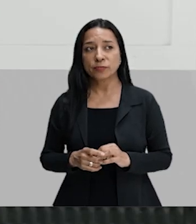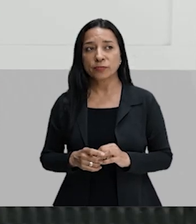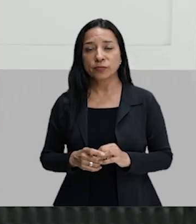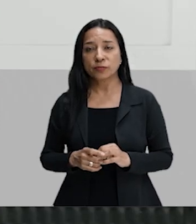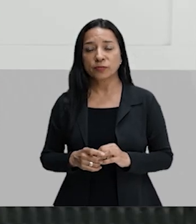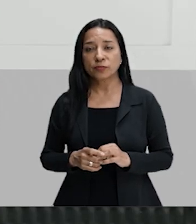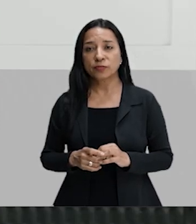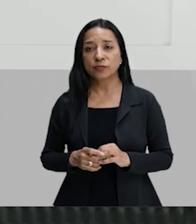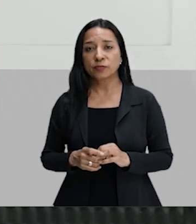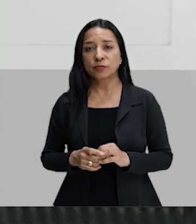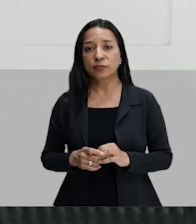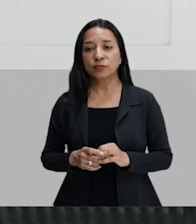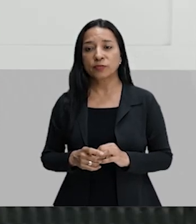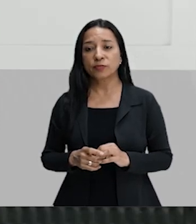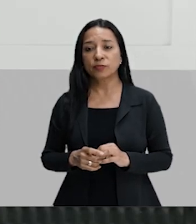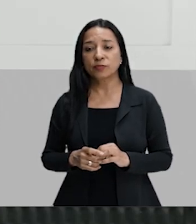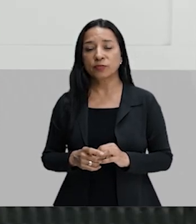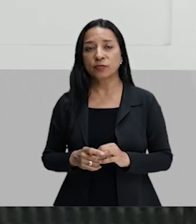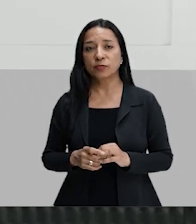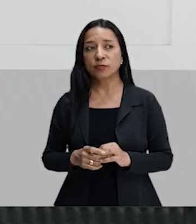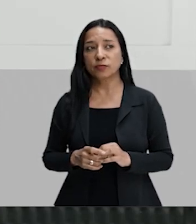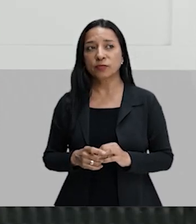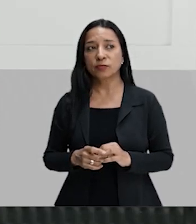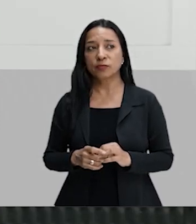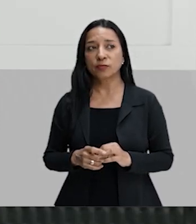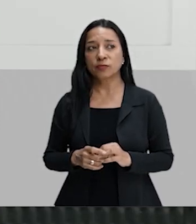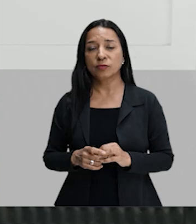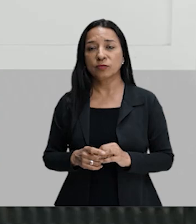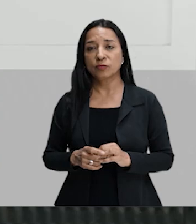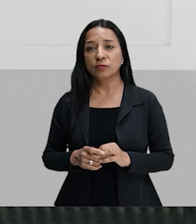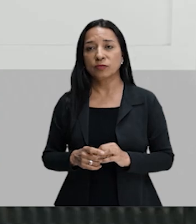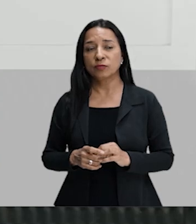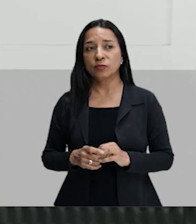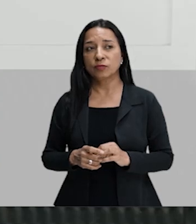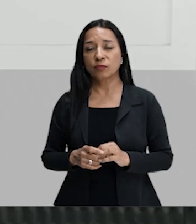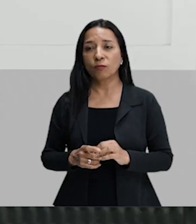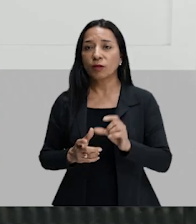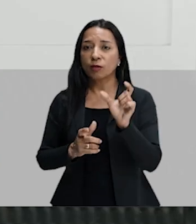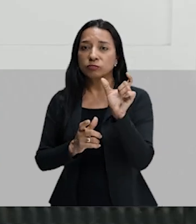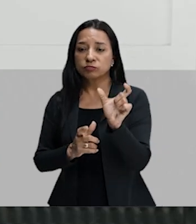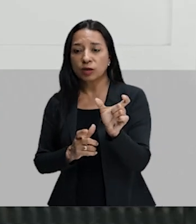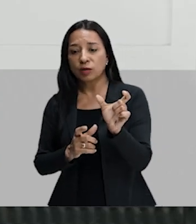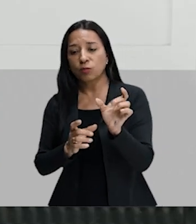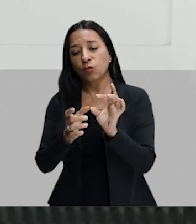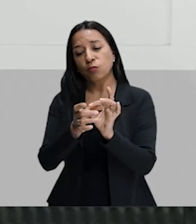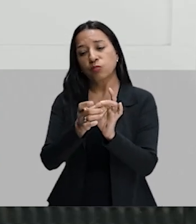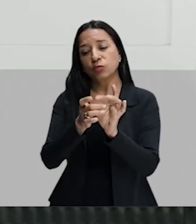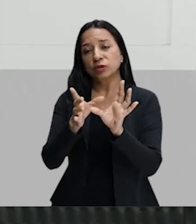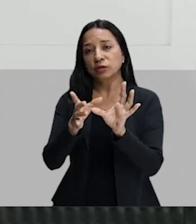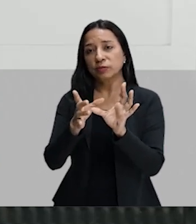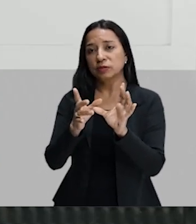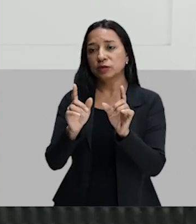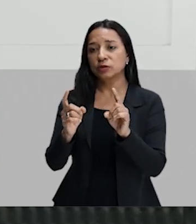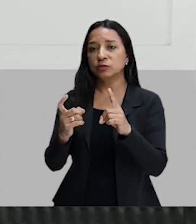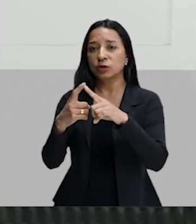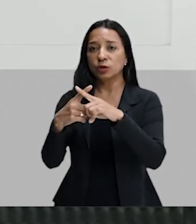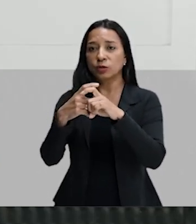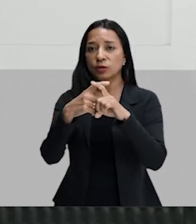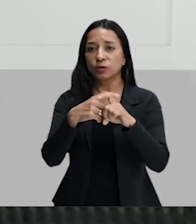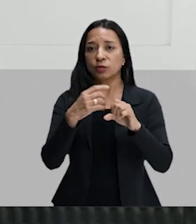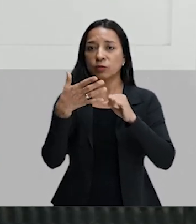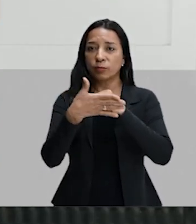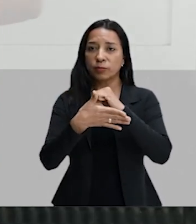do polinômio. Então, basicamente, certo? São esses os elementos